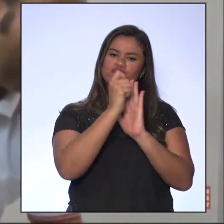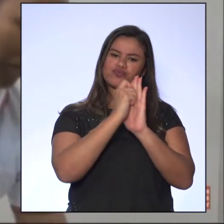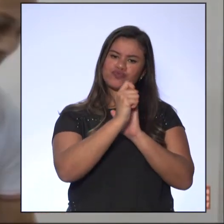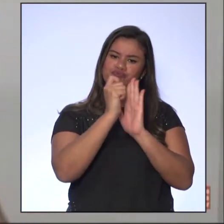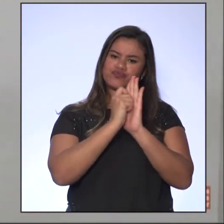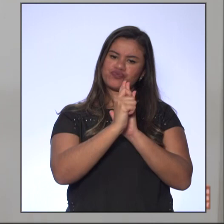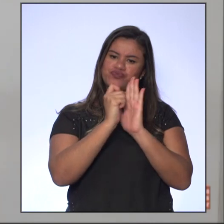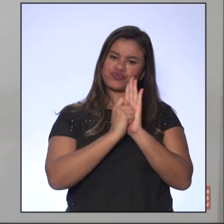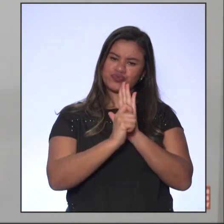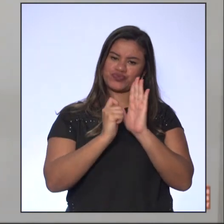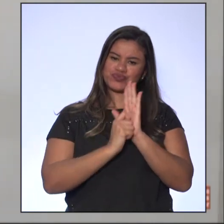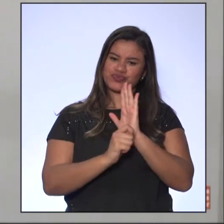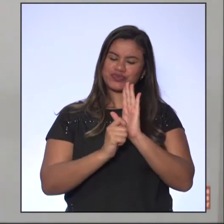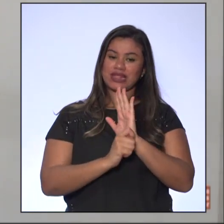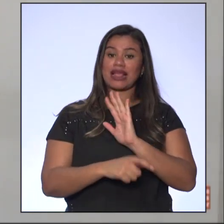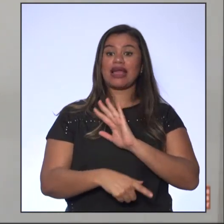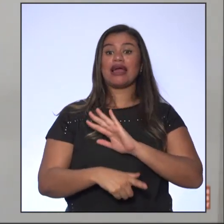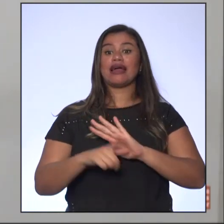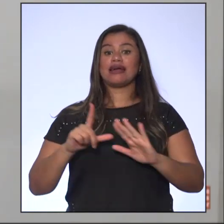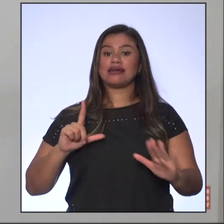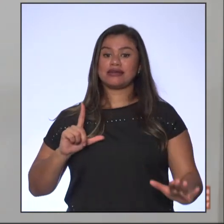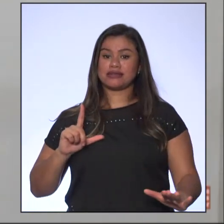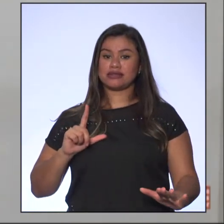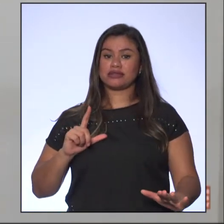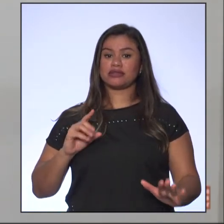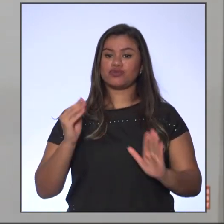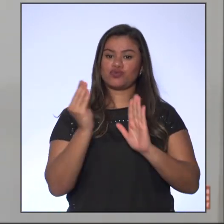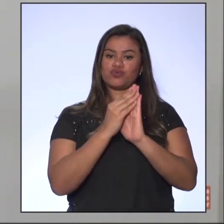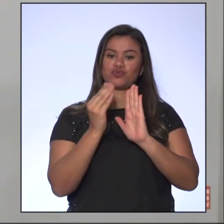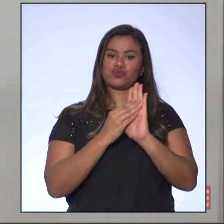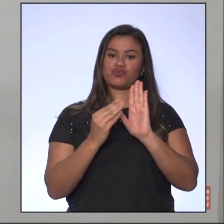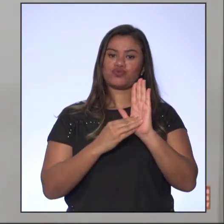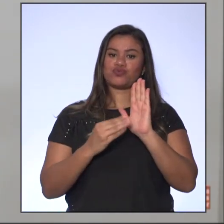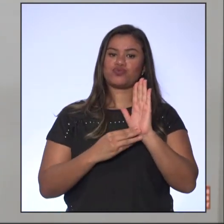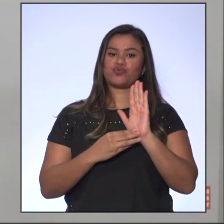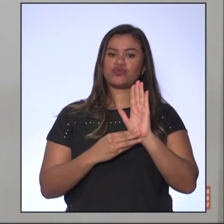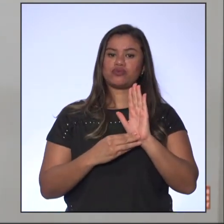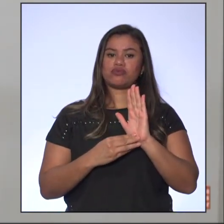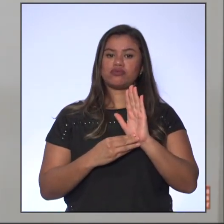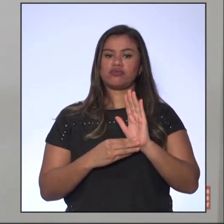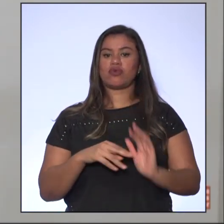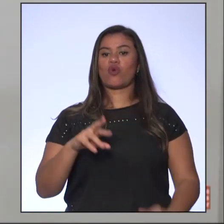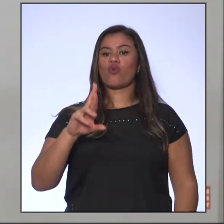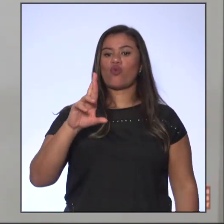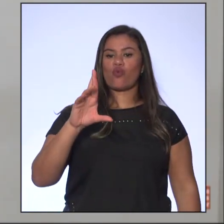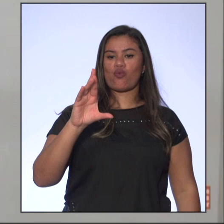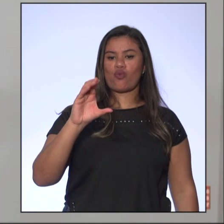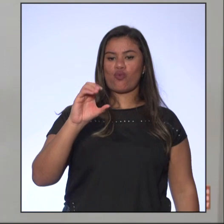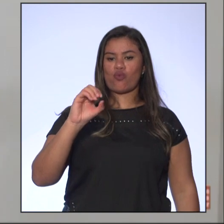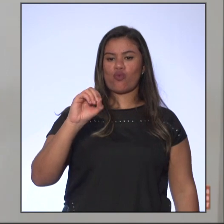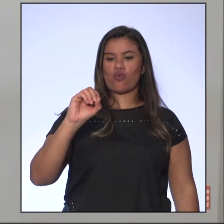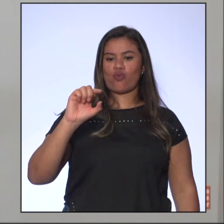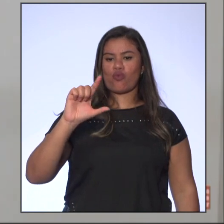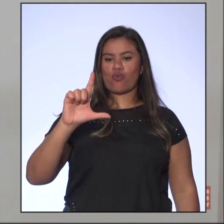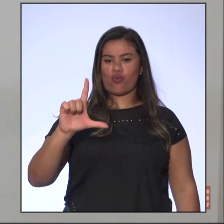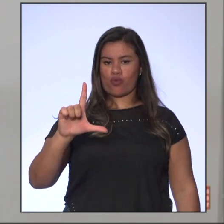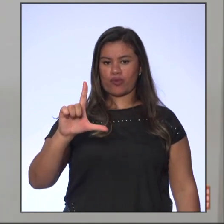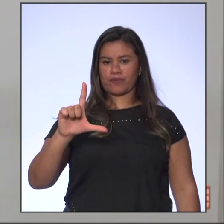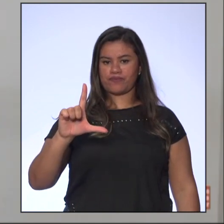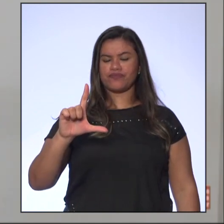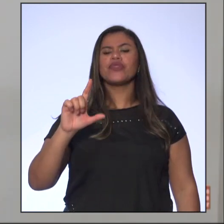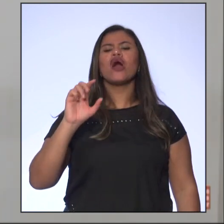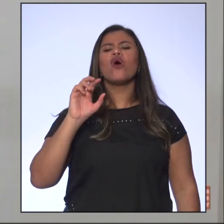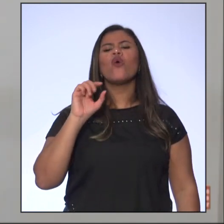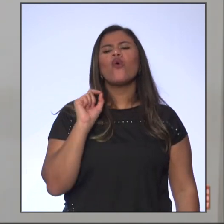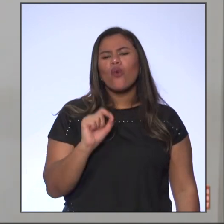mediana. Mas antes da mediana, coloca o nosso conceito aí chamado de rol. Professor, repita aí o que é